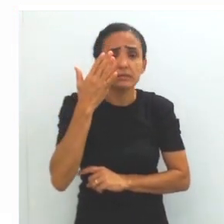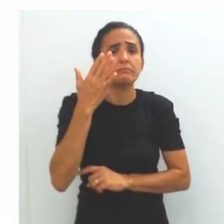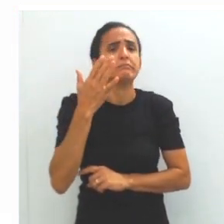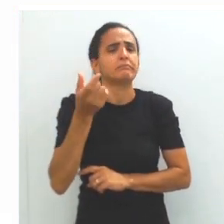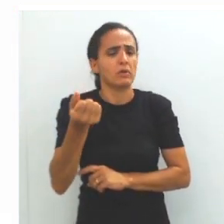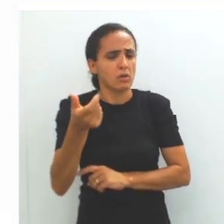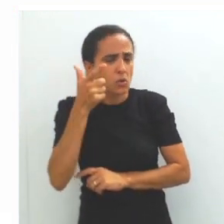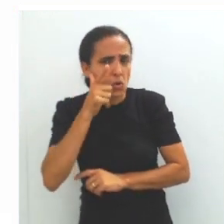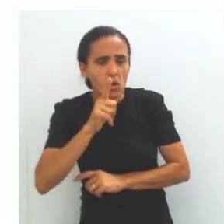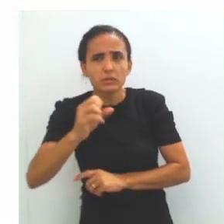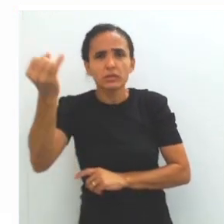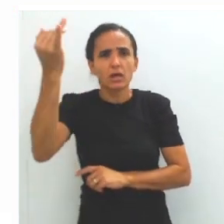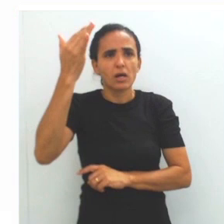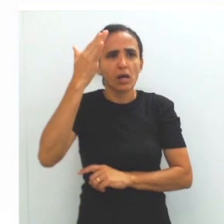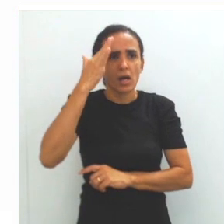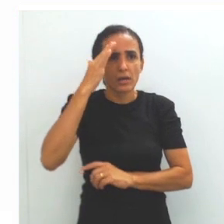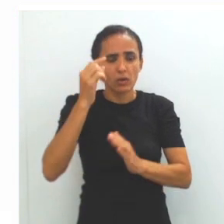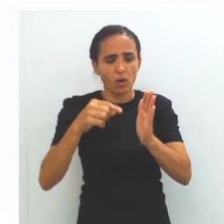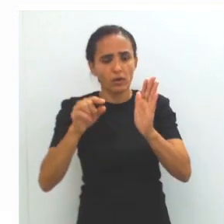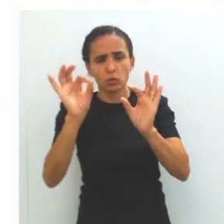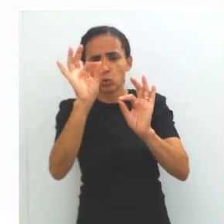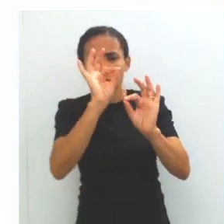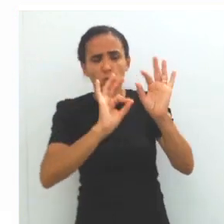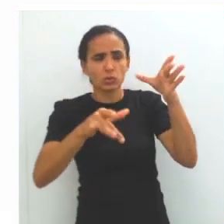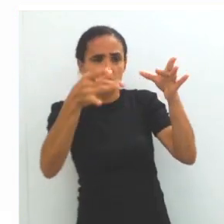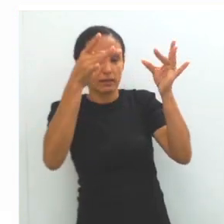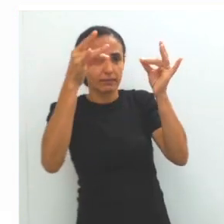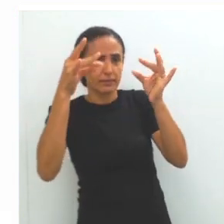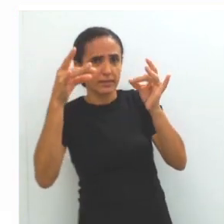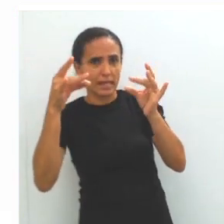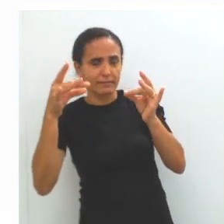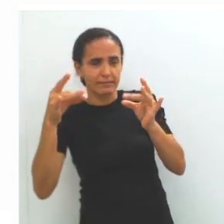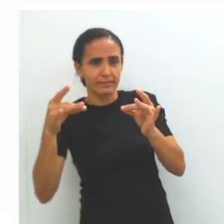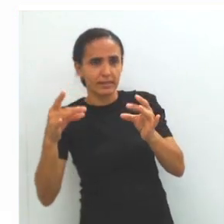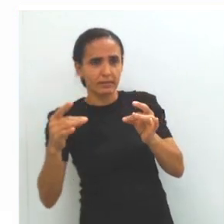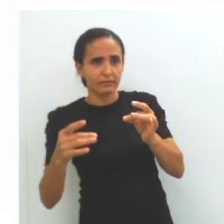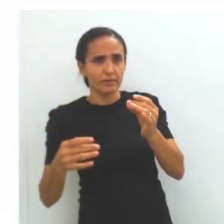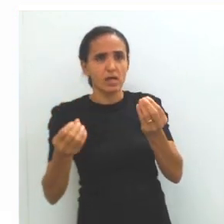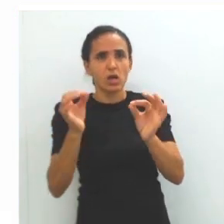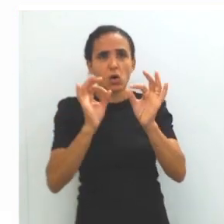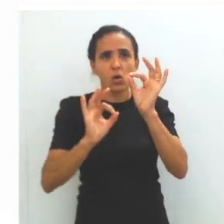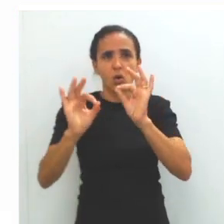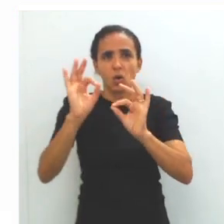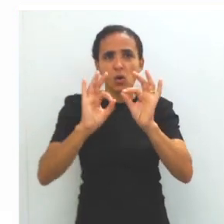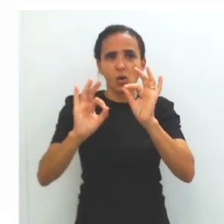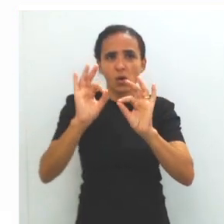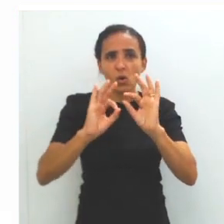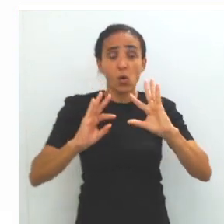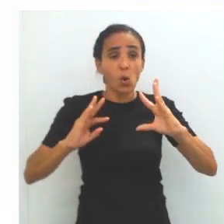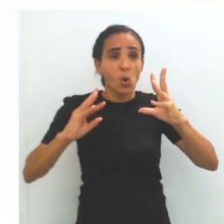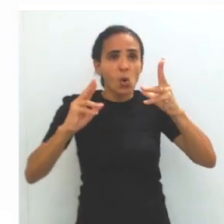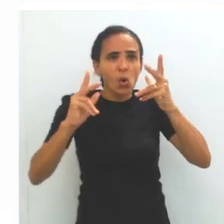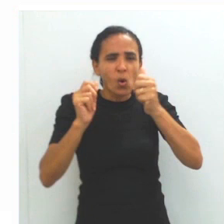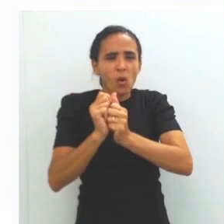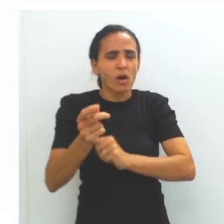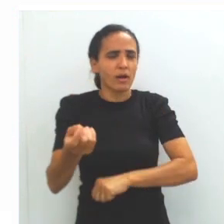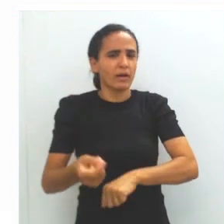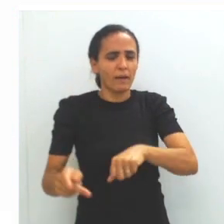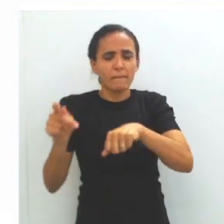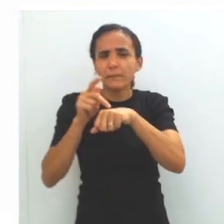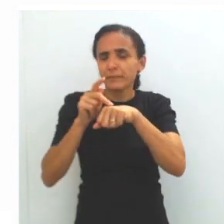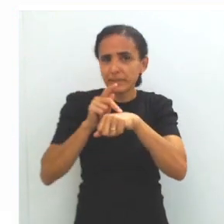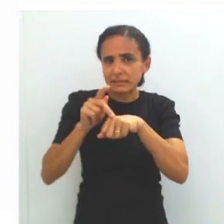vai passar pela córnea, olha a córnea aí. Vai passar pela pupila, olha o buraquinho no